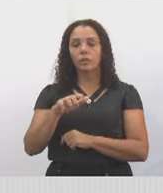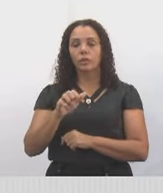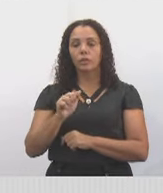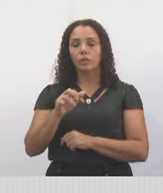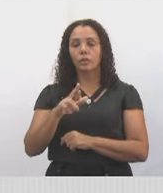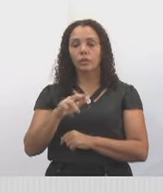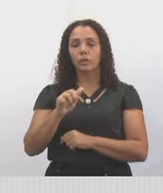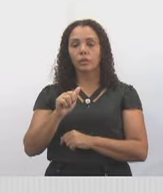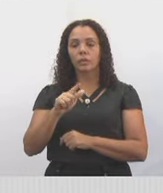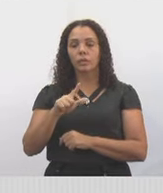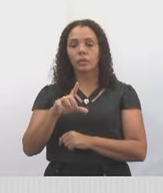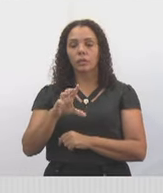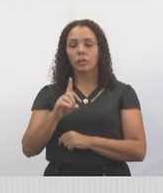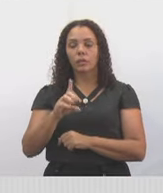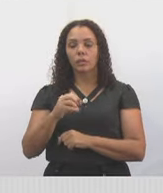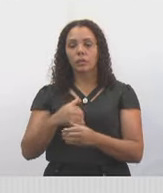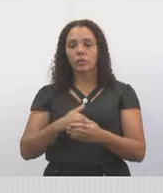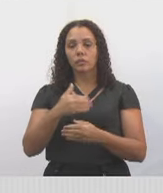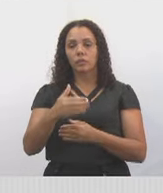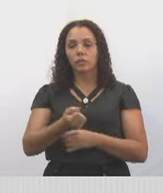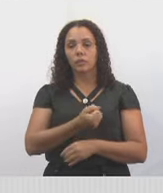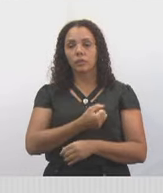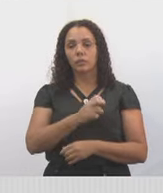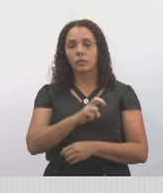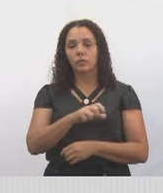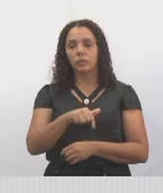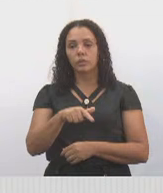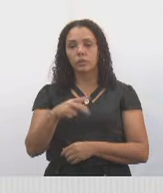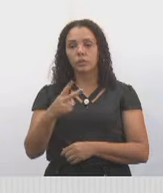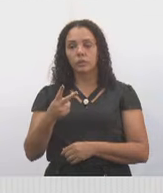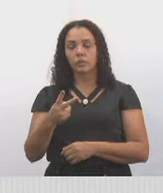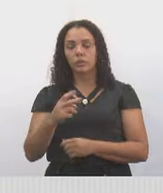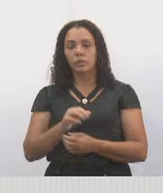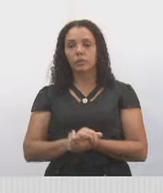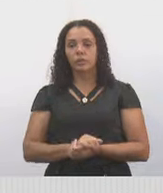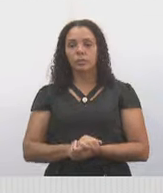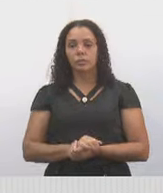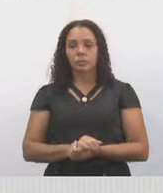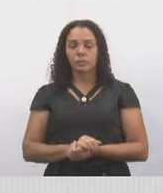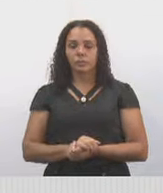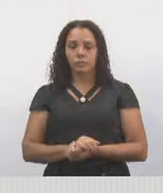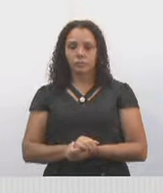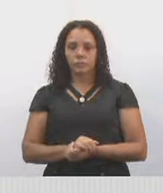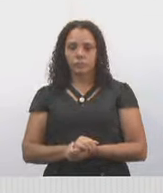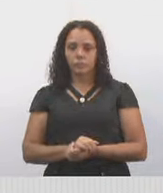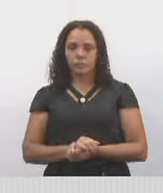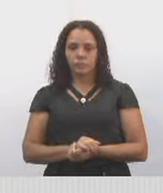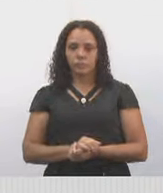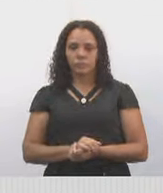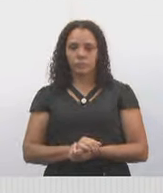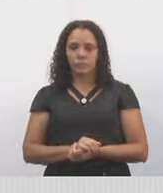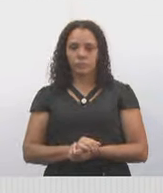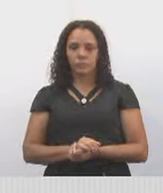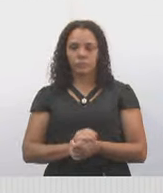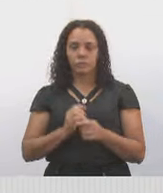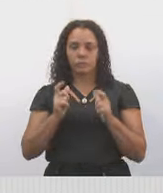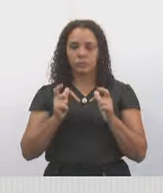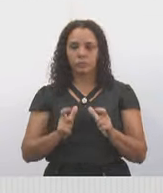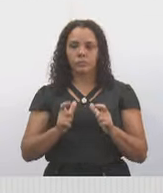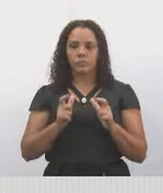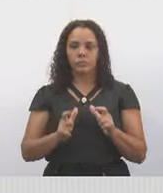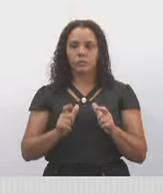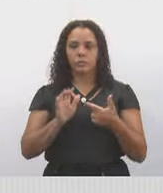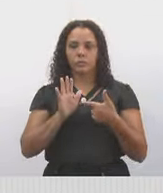ao 572 ali no Jardim das Indústrias Gente esse local aí que aparece na